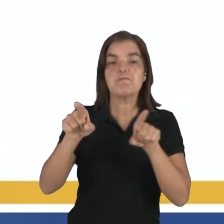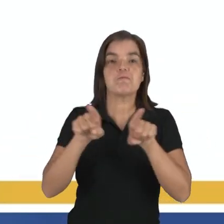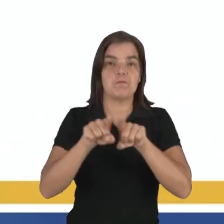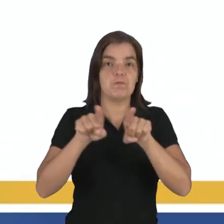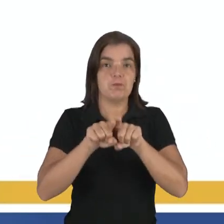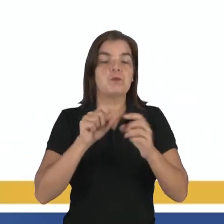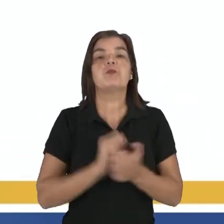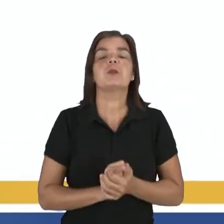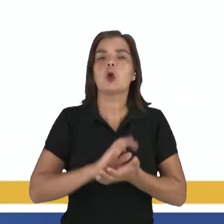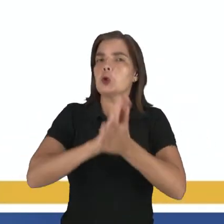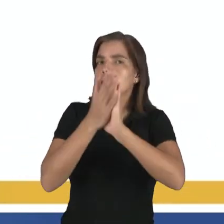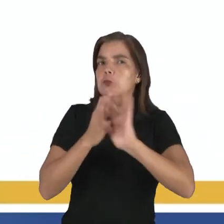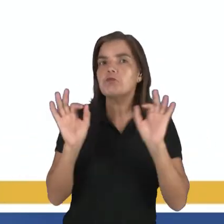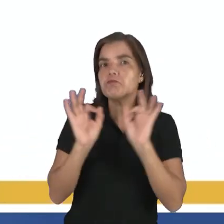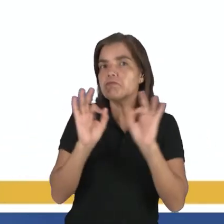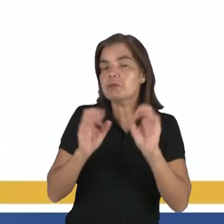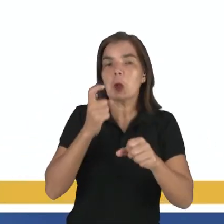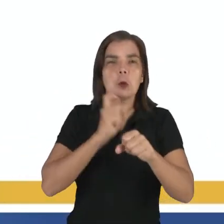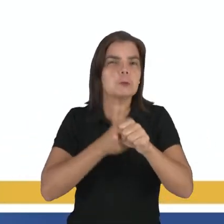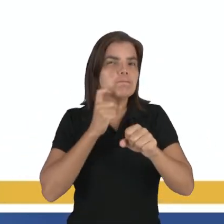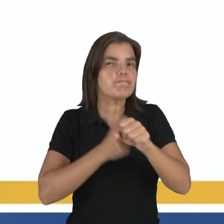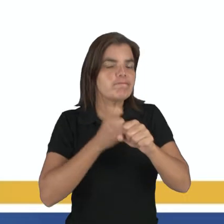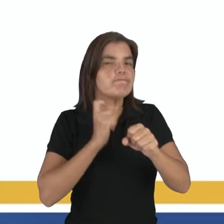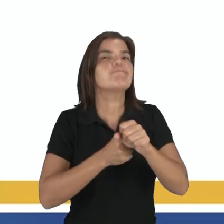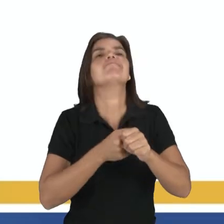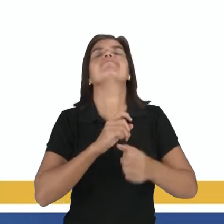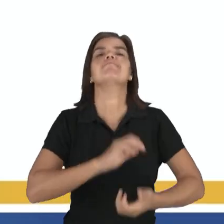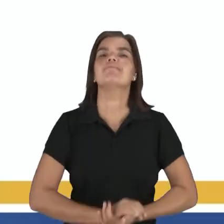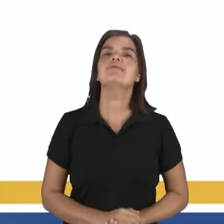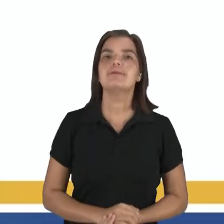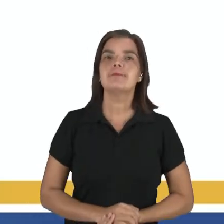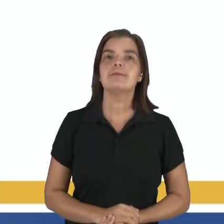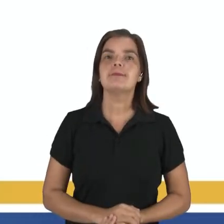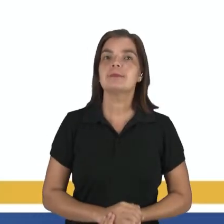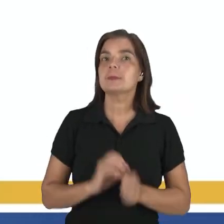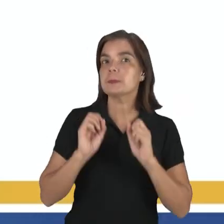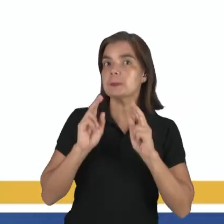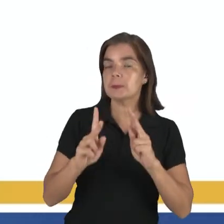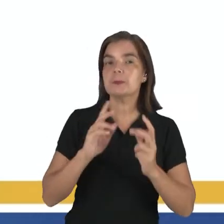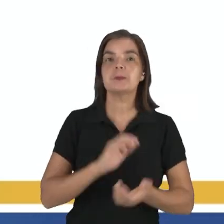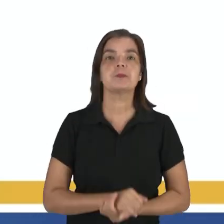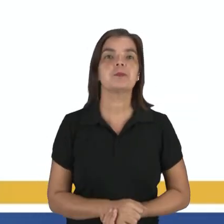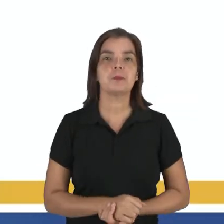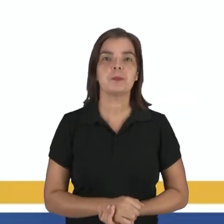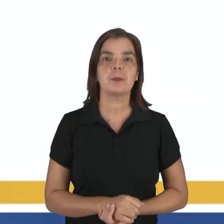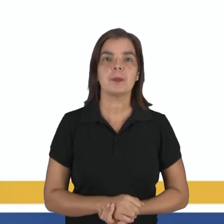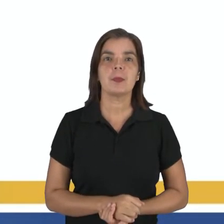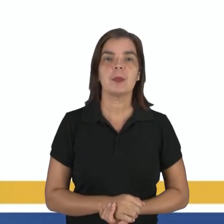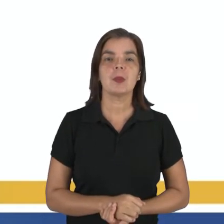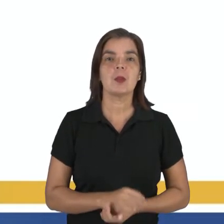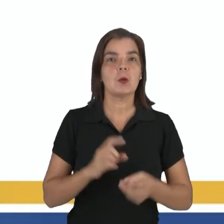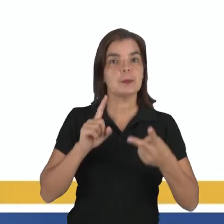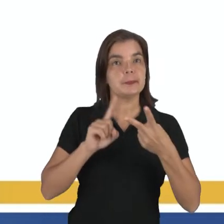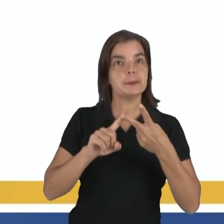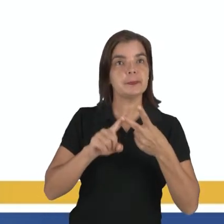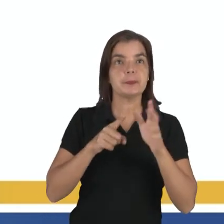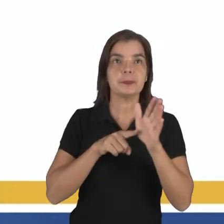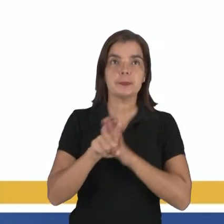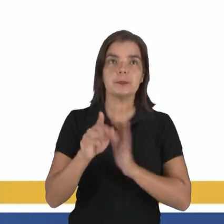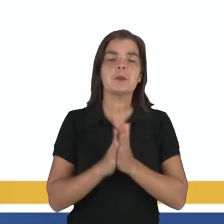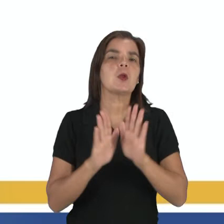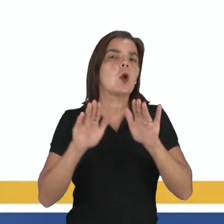seria indestrutível e seria uma esfera maciça, ok? Questão